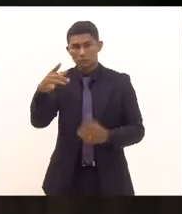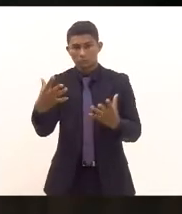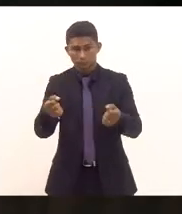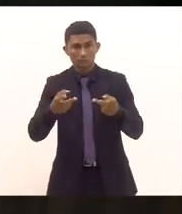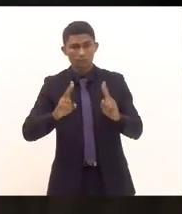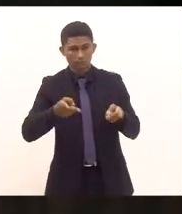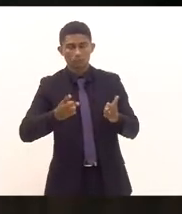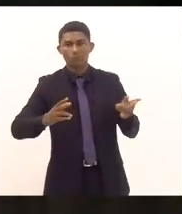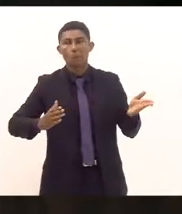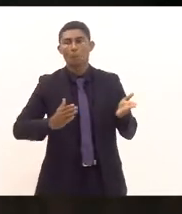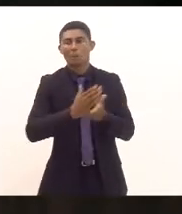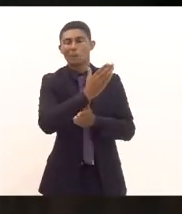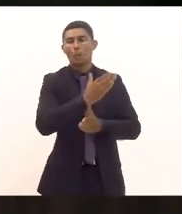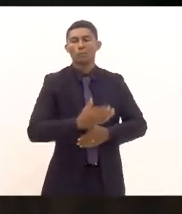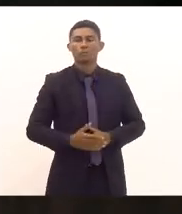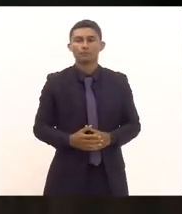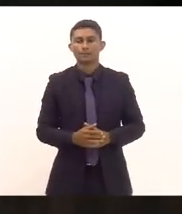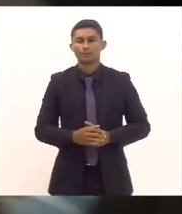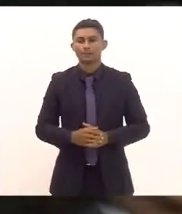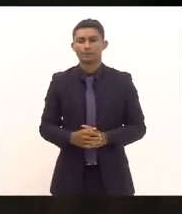a aprovado